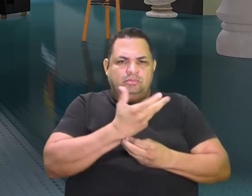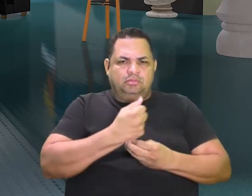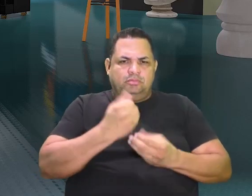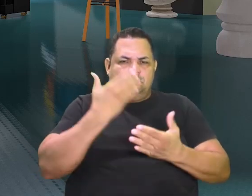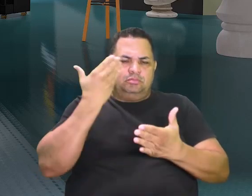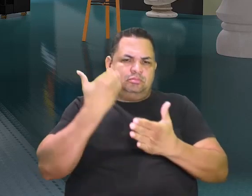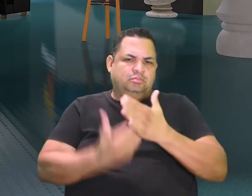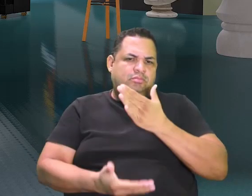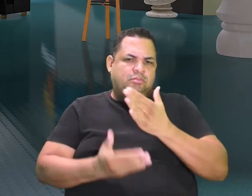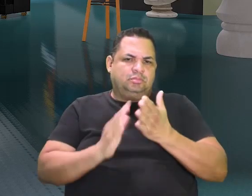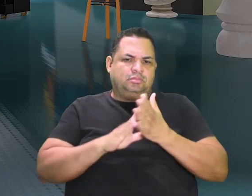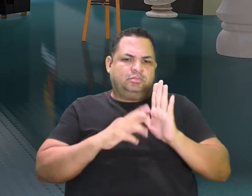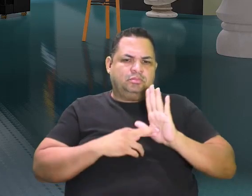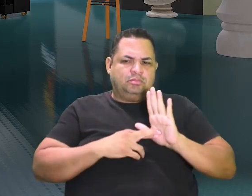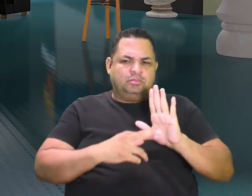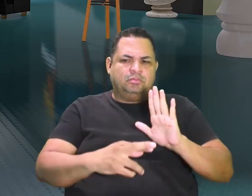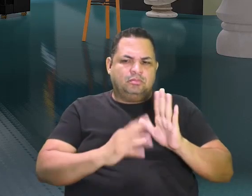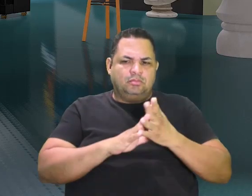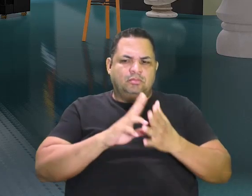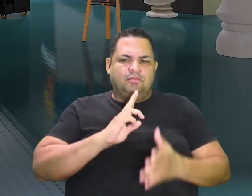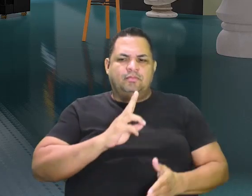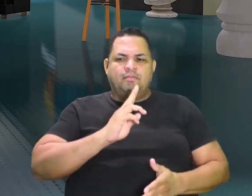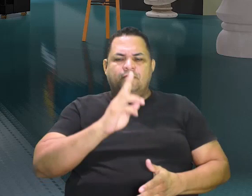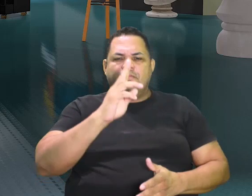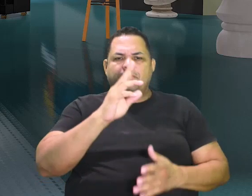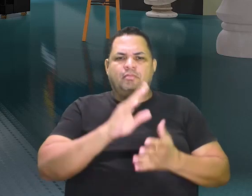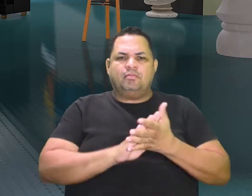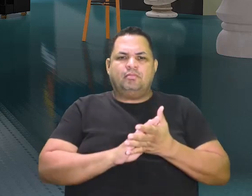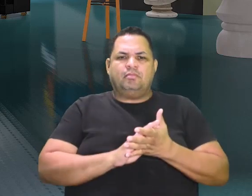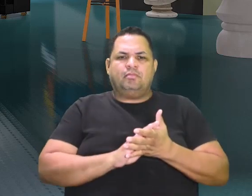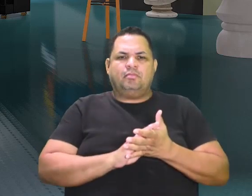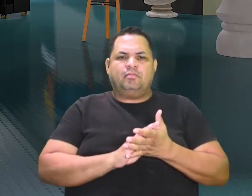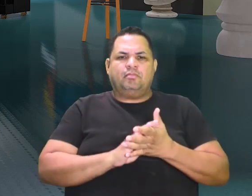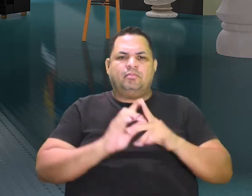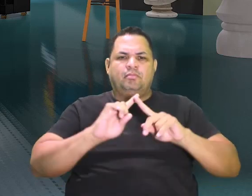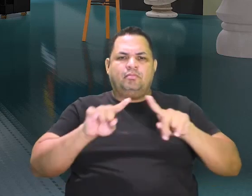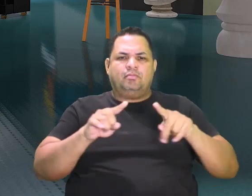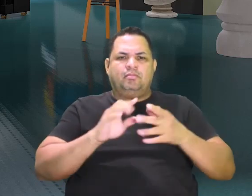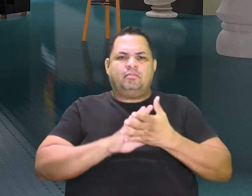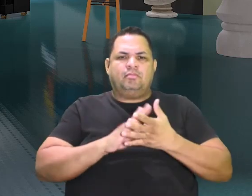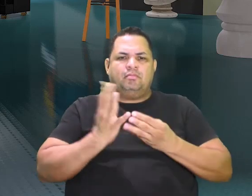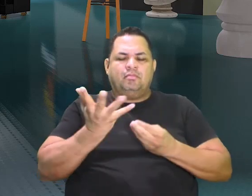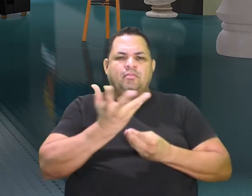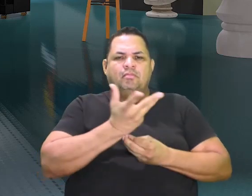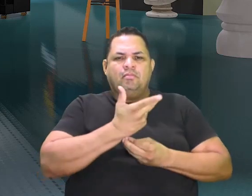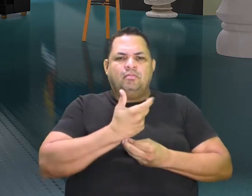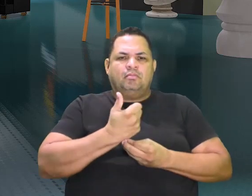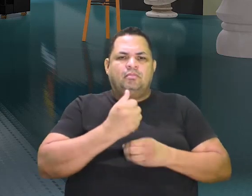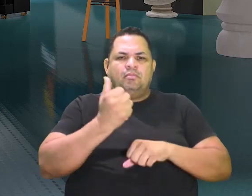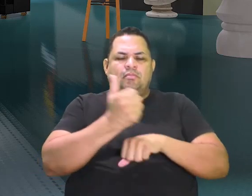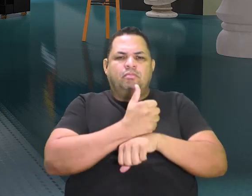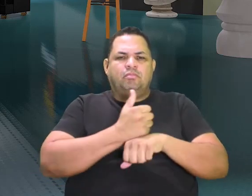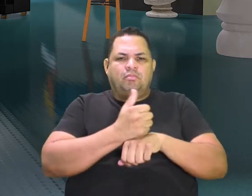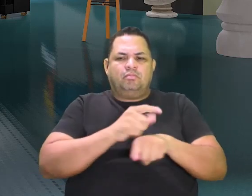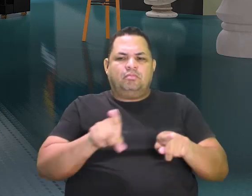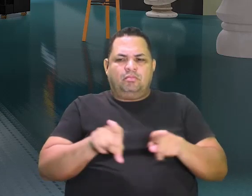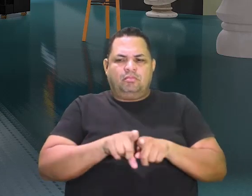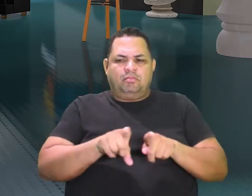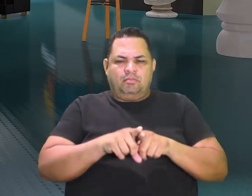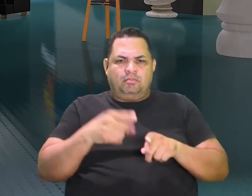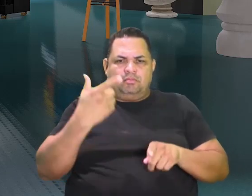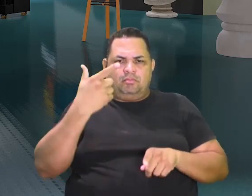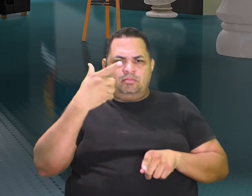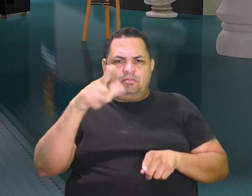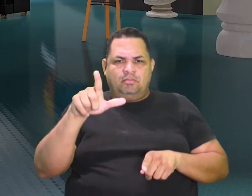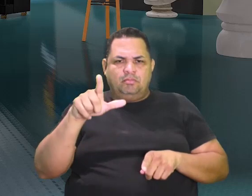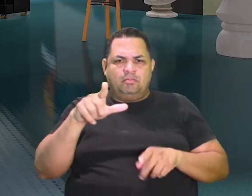percam a sua representação, continuam as outras representações, mas esses artistas aí, eles também conseguem,